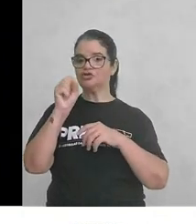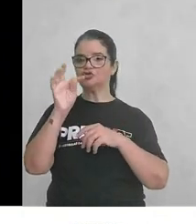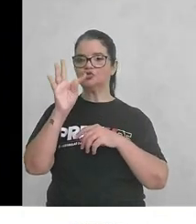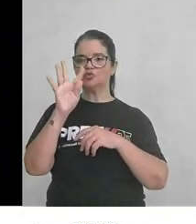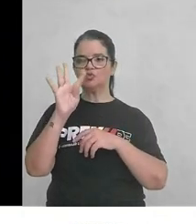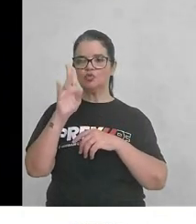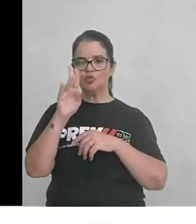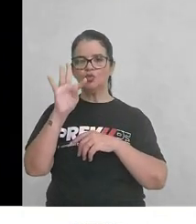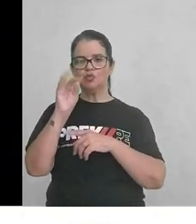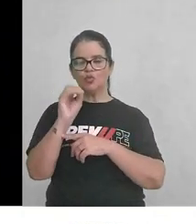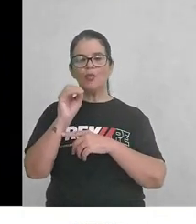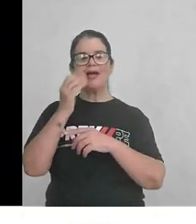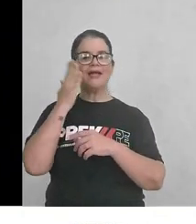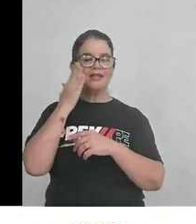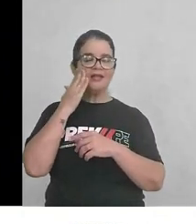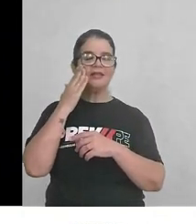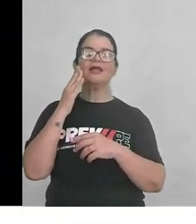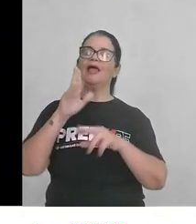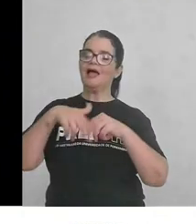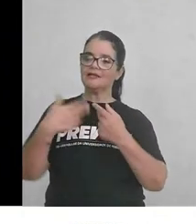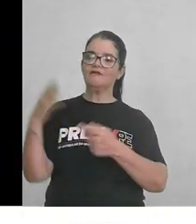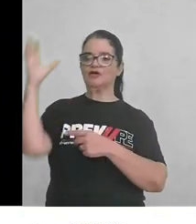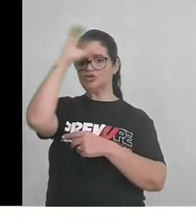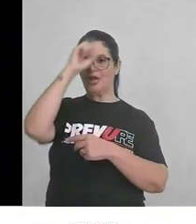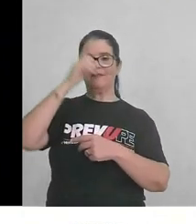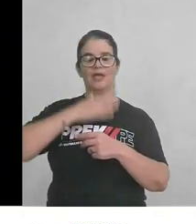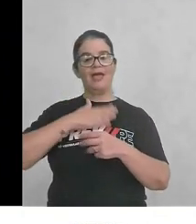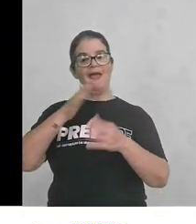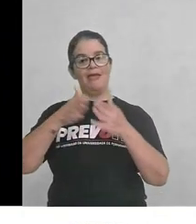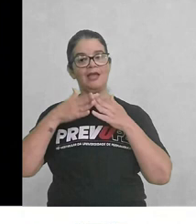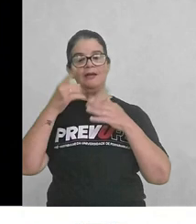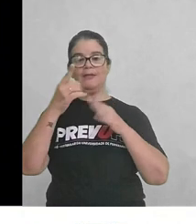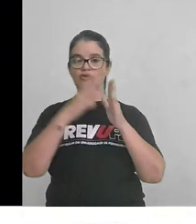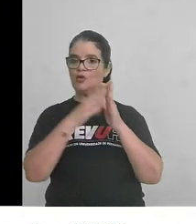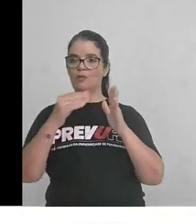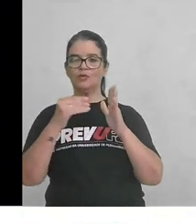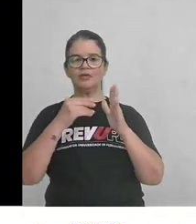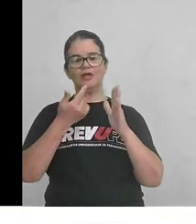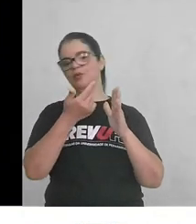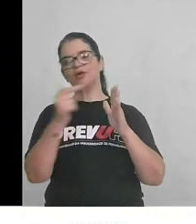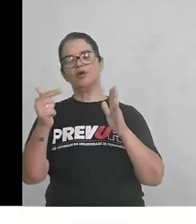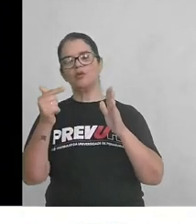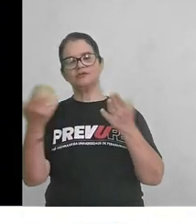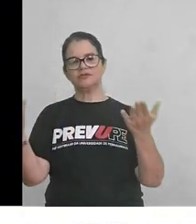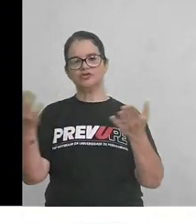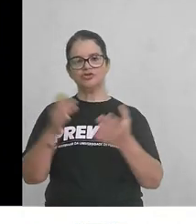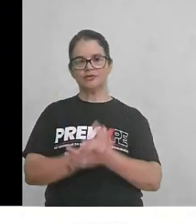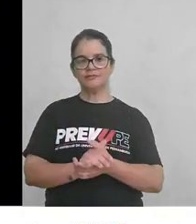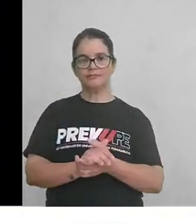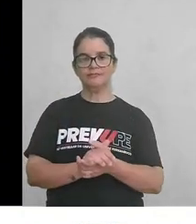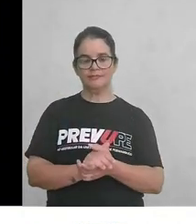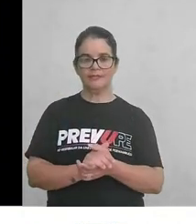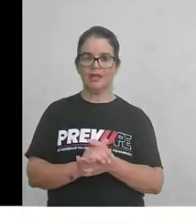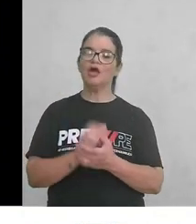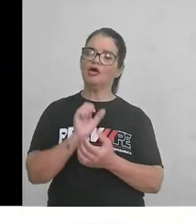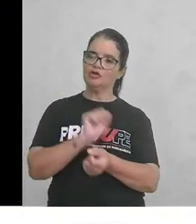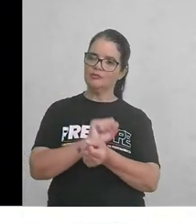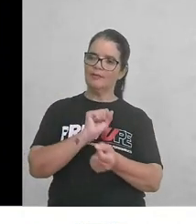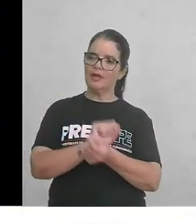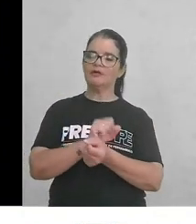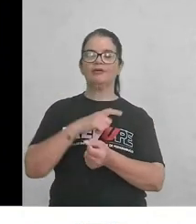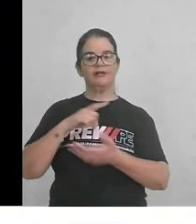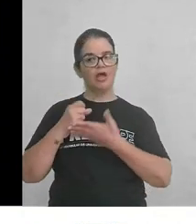que não existe, tá? Eu espero que tenha contribuído e uma boa semana para